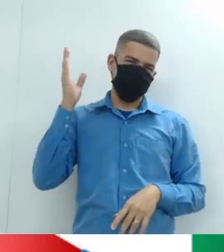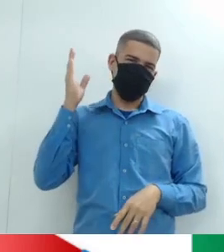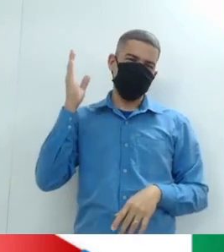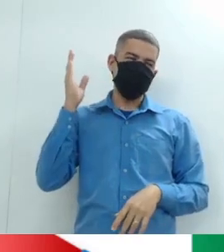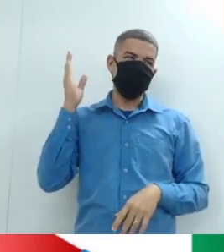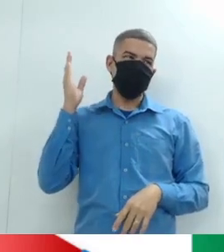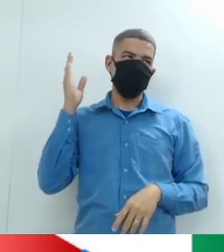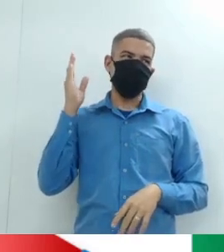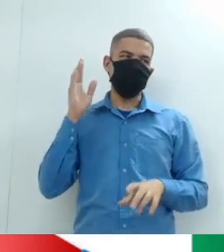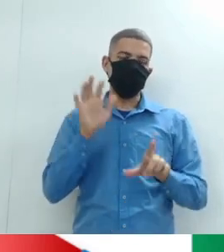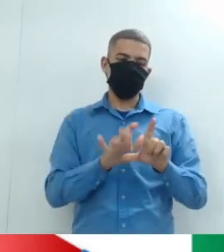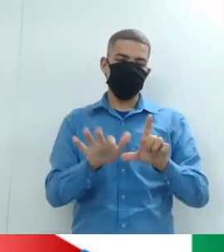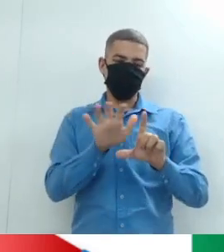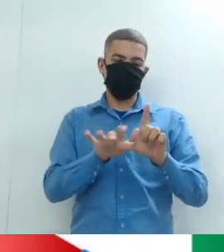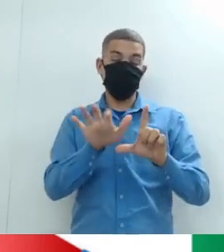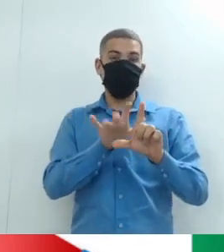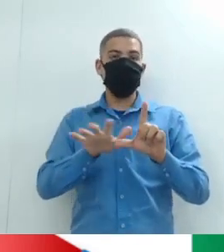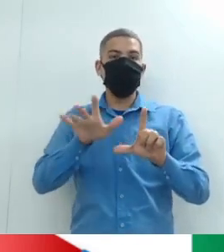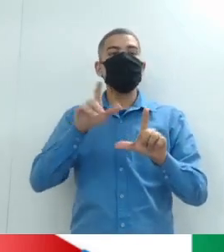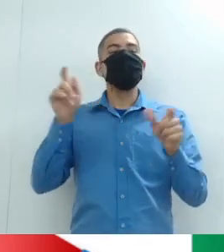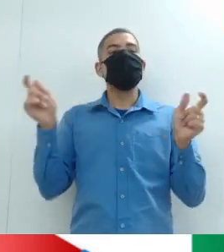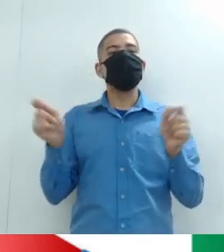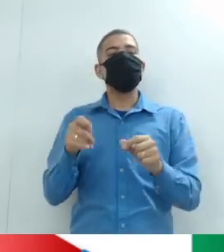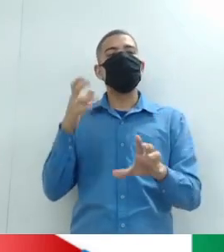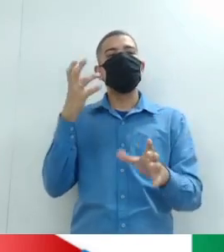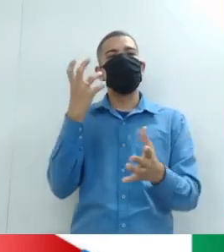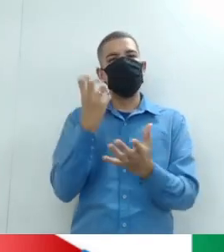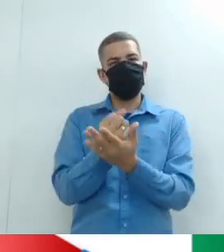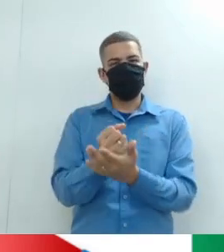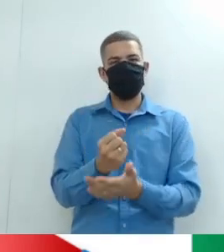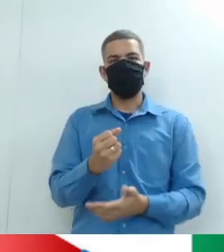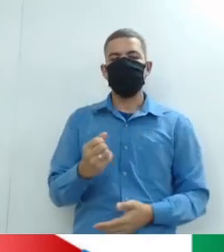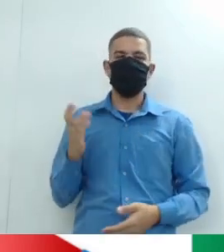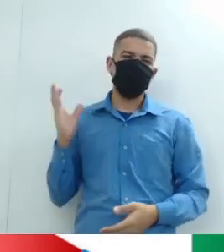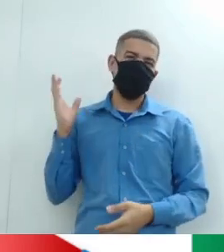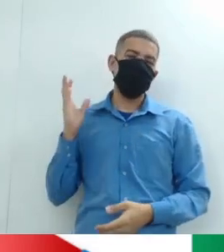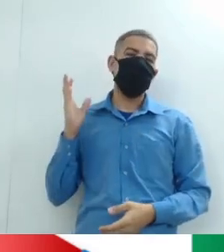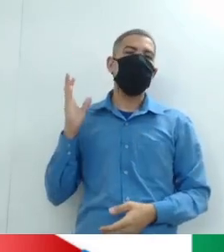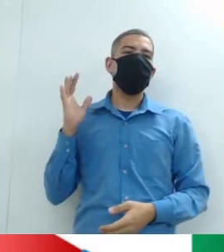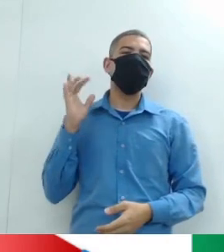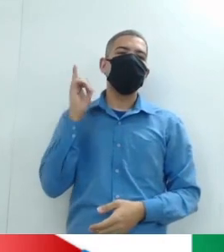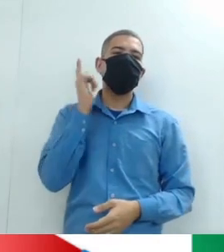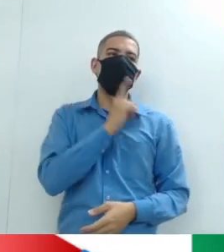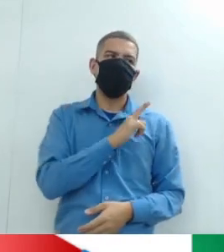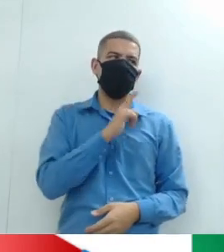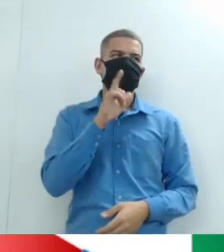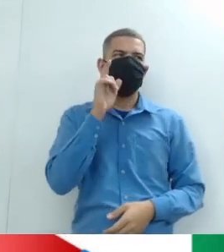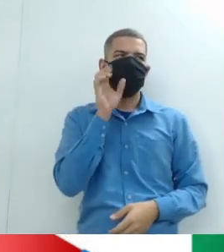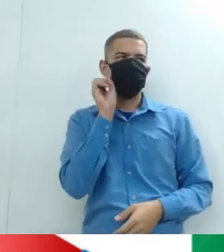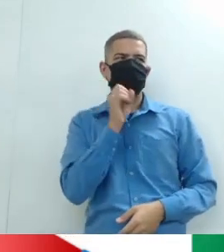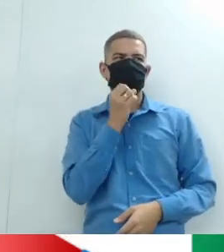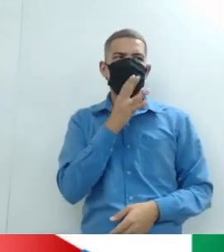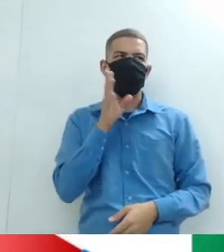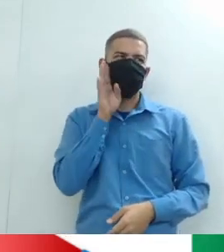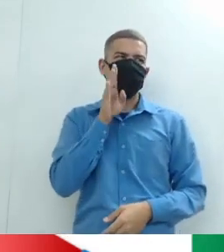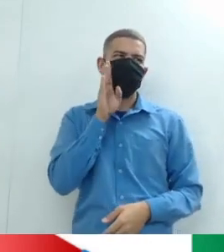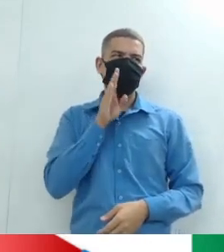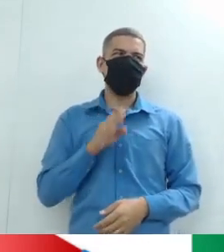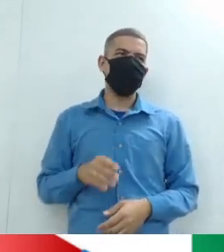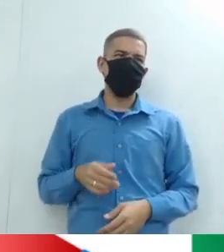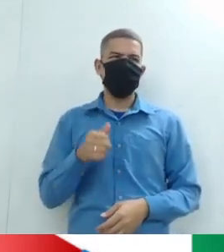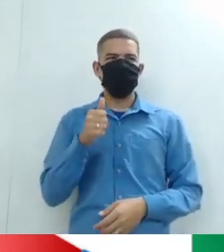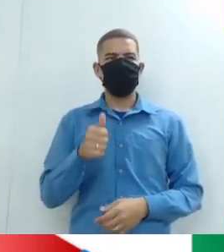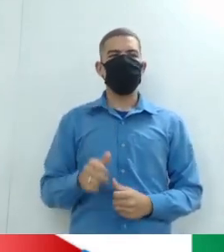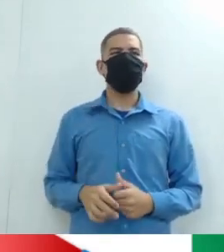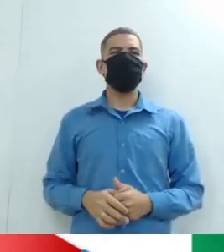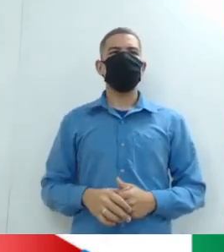teu celular para esse QR Code, que está aí esse quadradinho preto e branco, que você vai baixar vídeos muito interessantes, ok? Firmou?